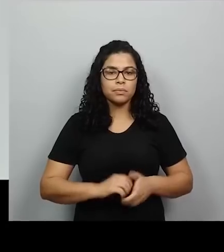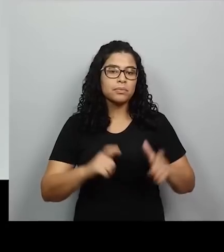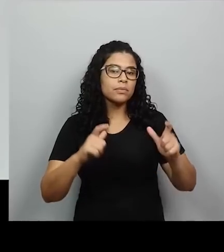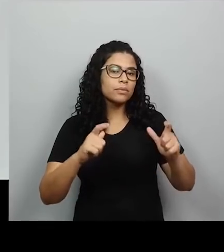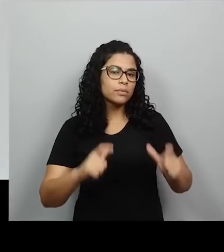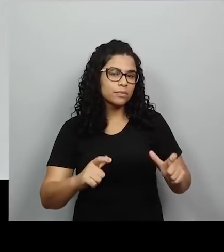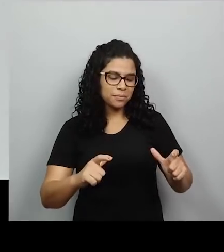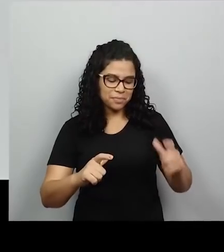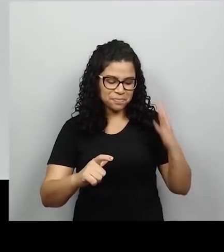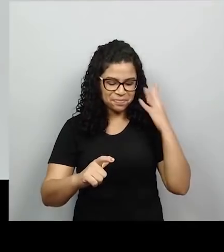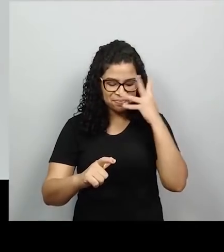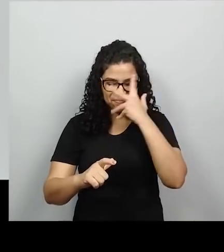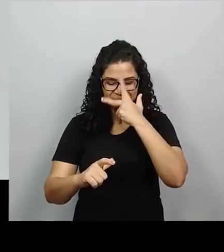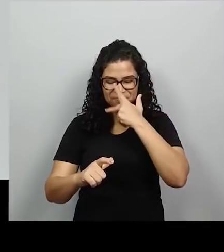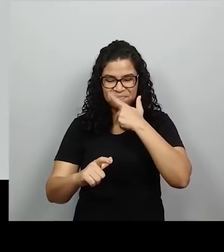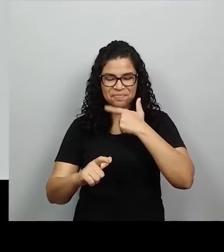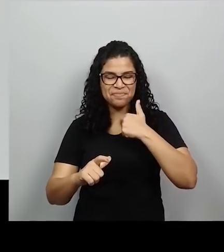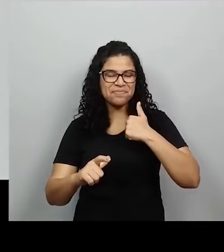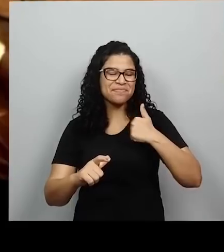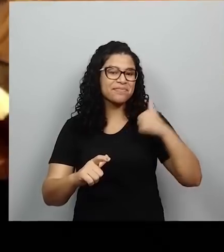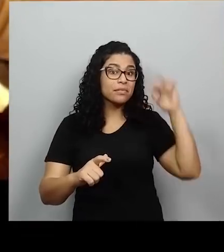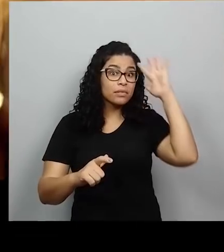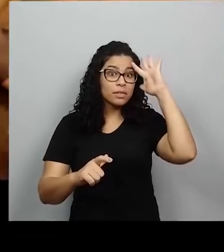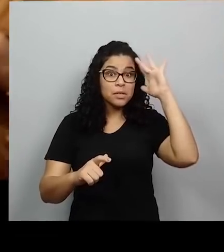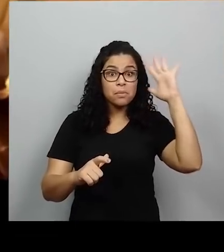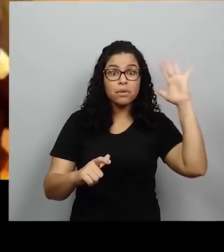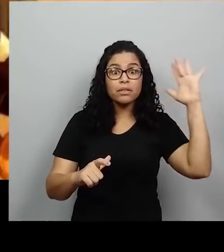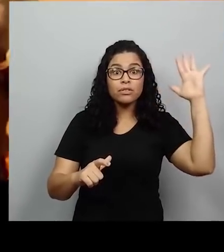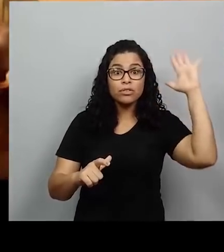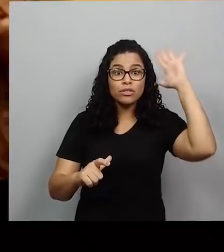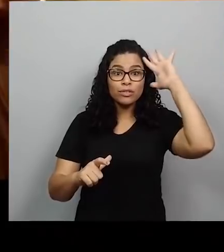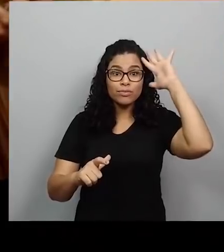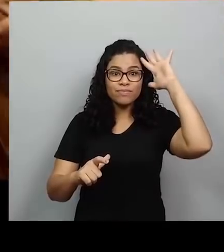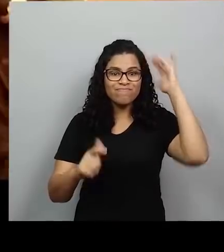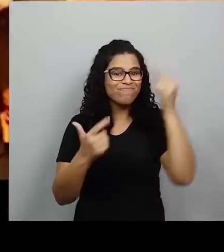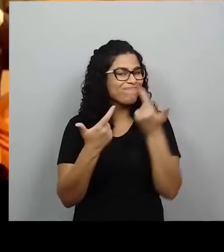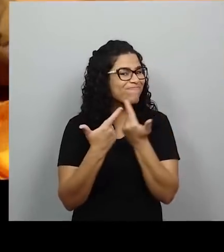Imagine there's no heaven.